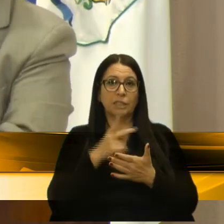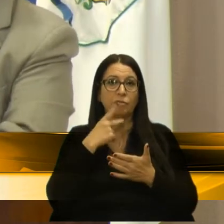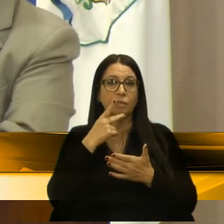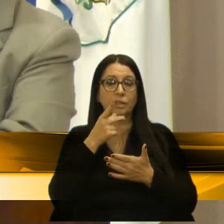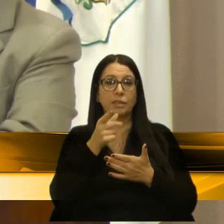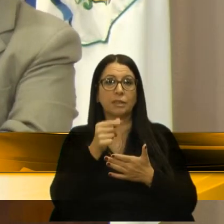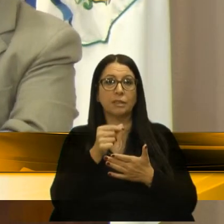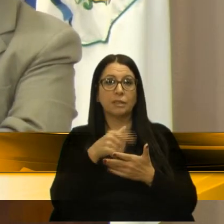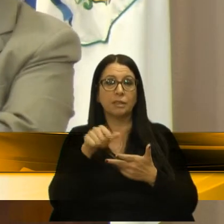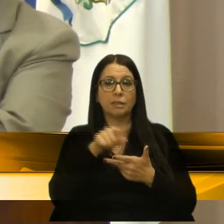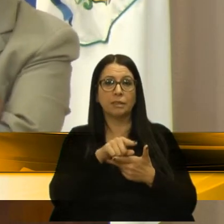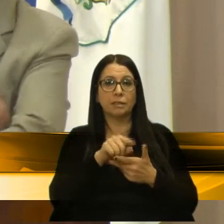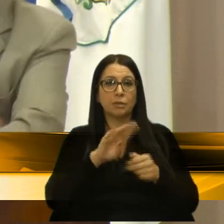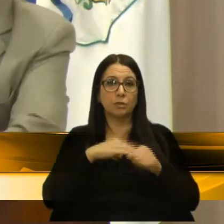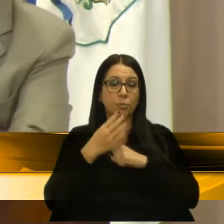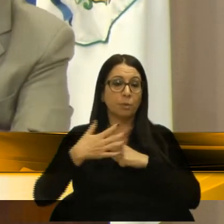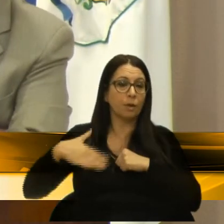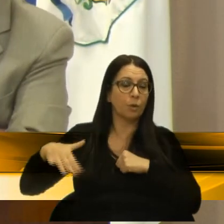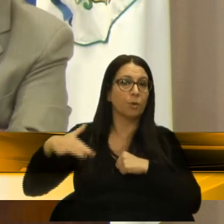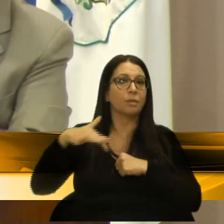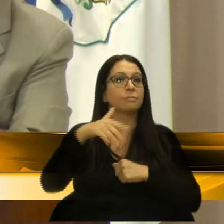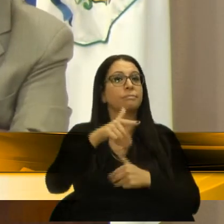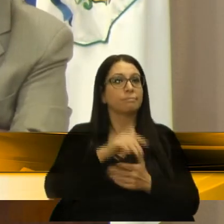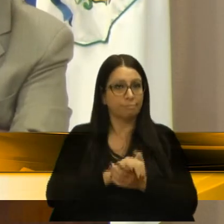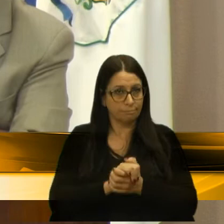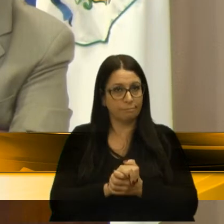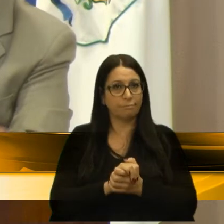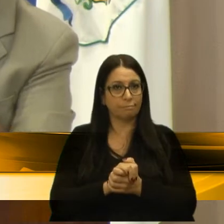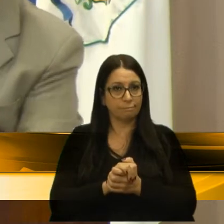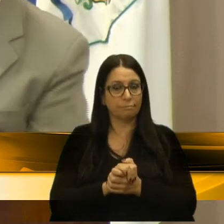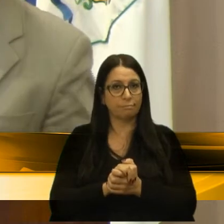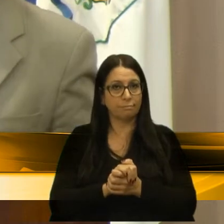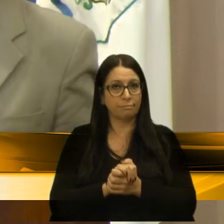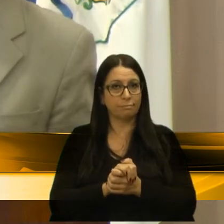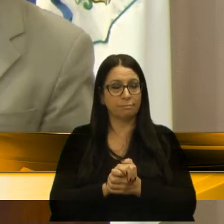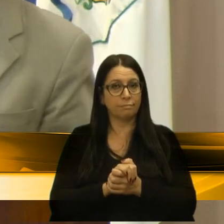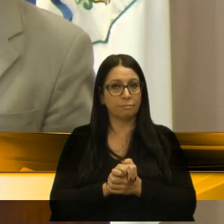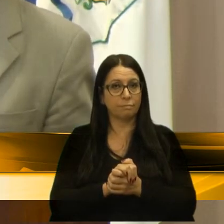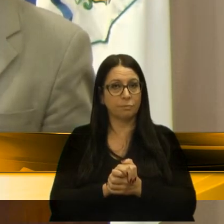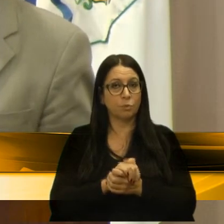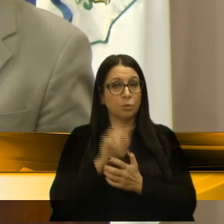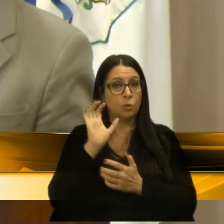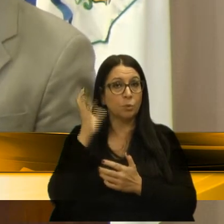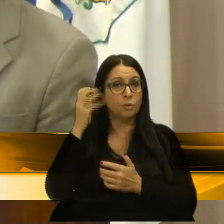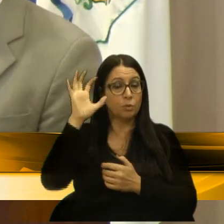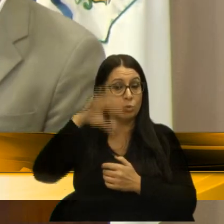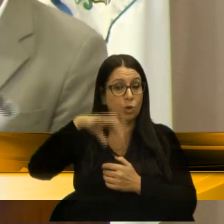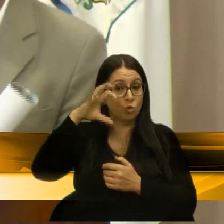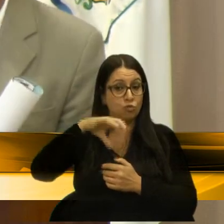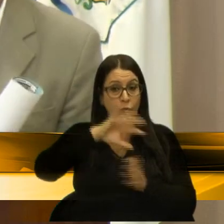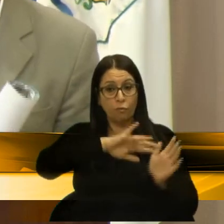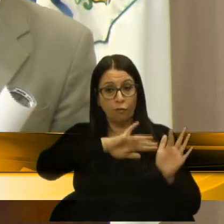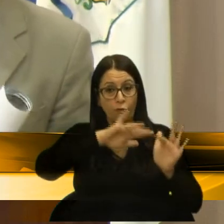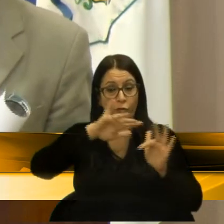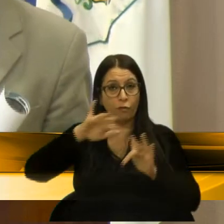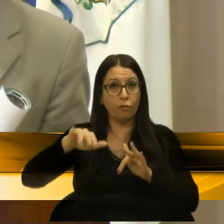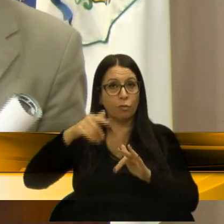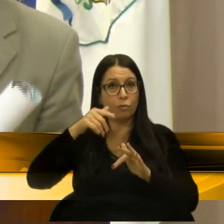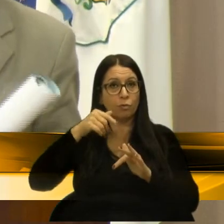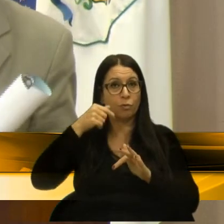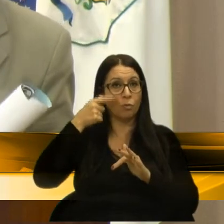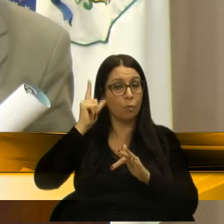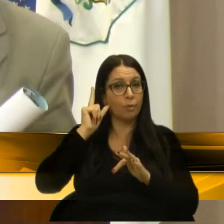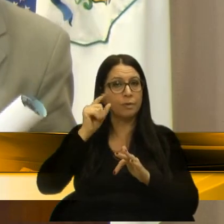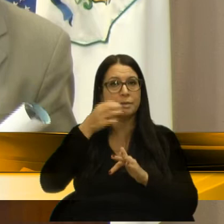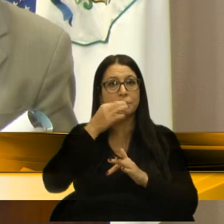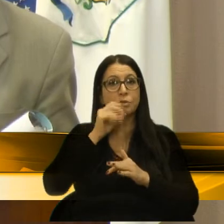exemplo, da situação ali de Galópolis, né? Da situação de Galópolis, que aconteceu com a chuvarada que deu ontem em Caxias do Sul. Mas